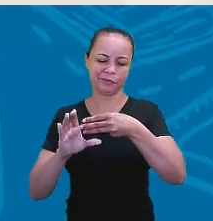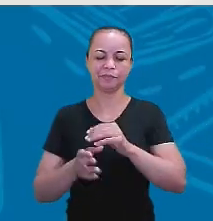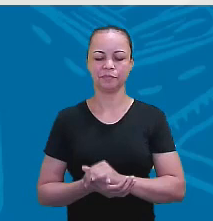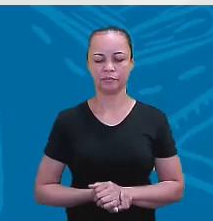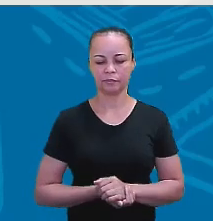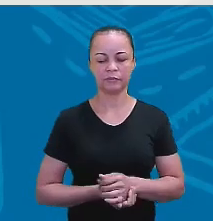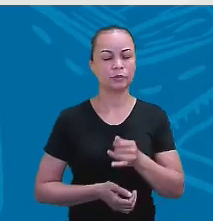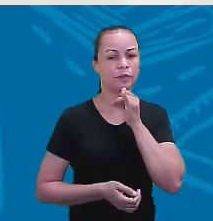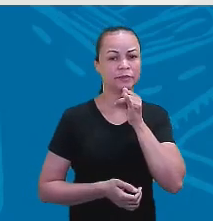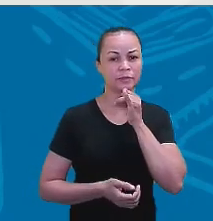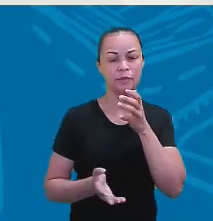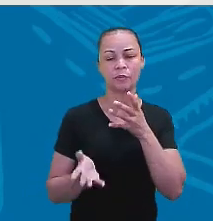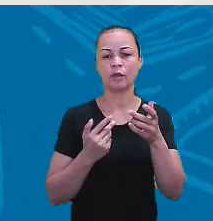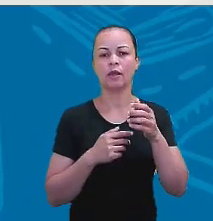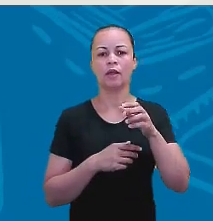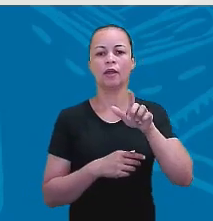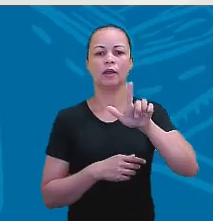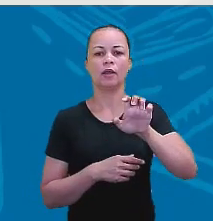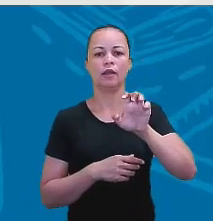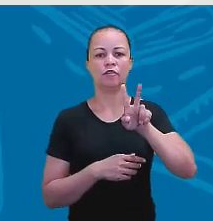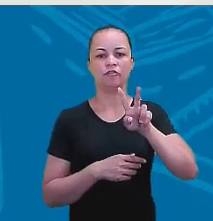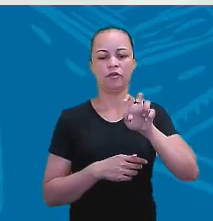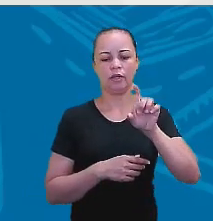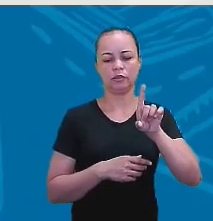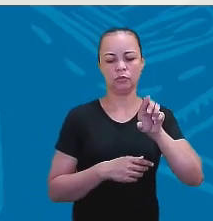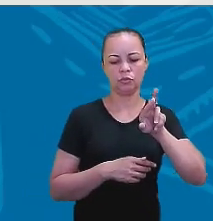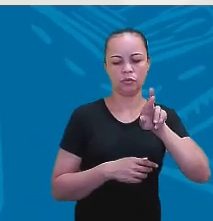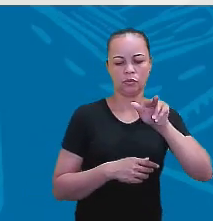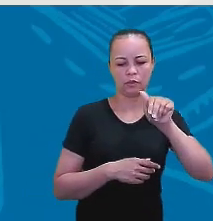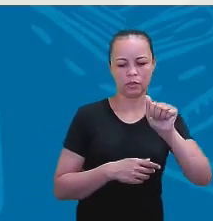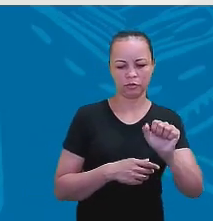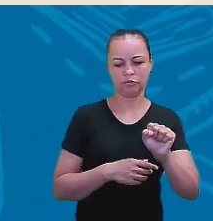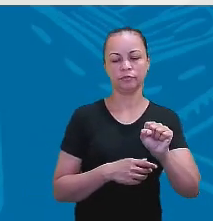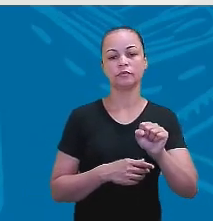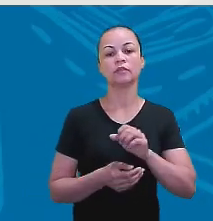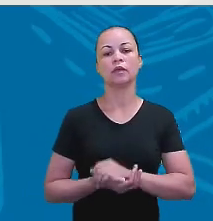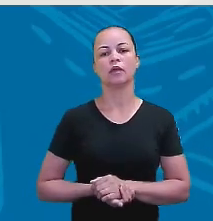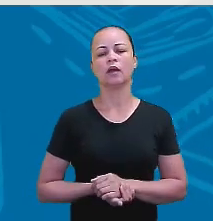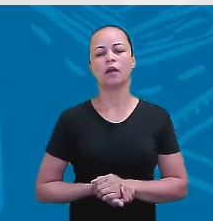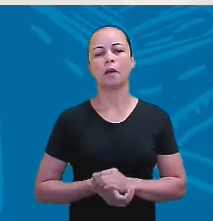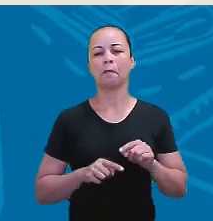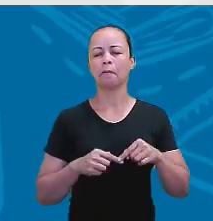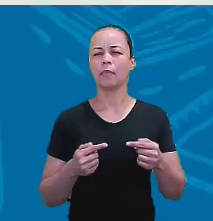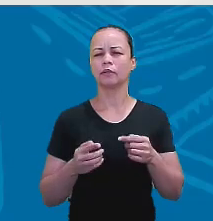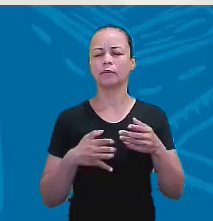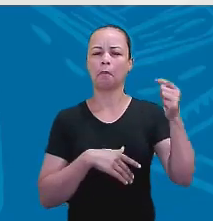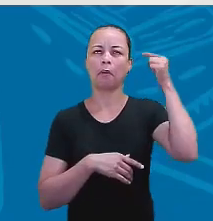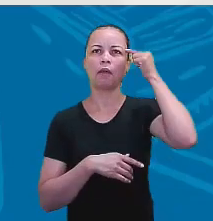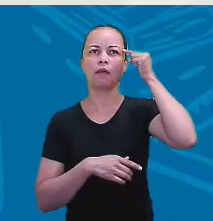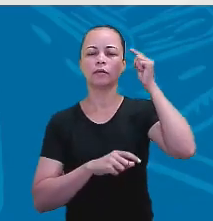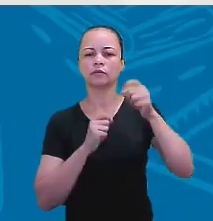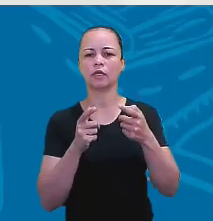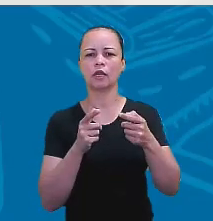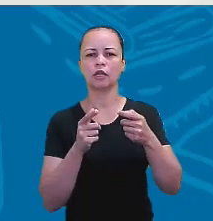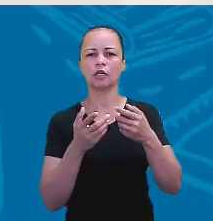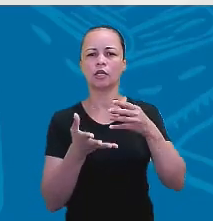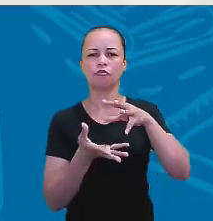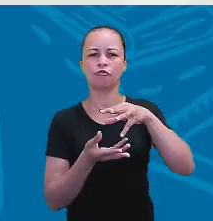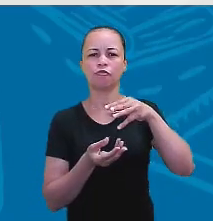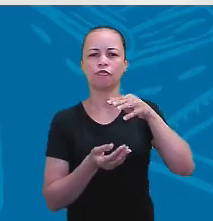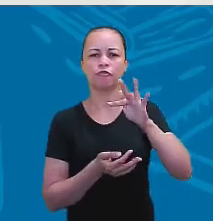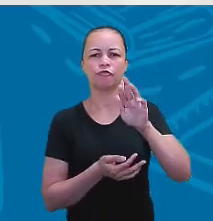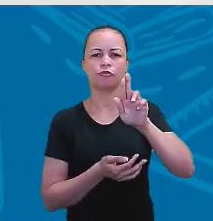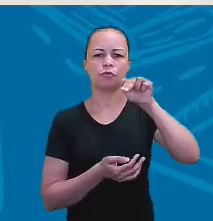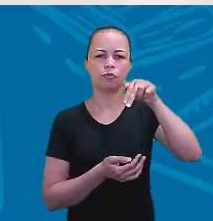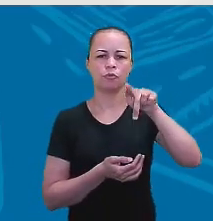disso, as leveduras, tá? Então existem fungos que são unicelulares. Mas a gente quando pensa em fungos, normalmente a gente também não deixa de pensar no